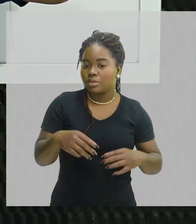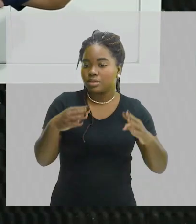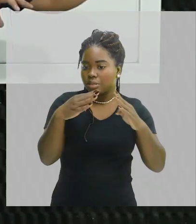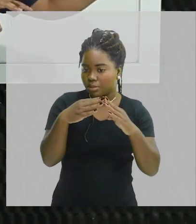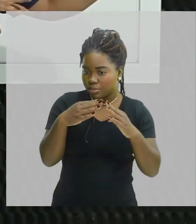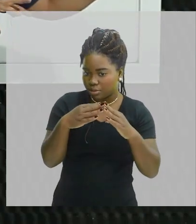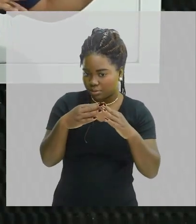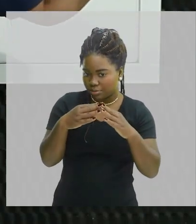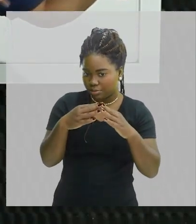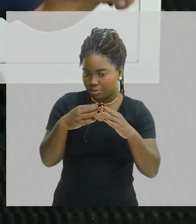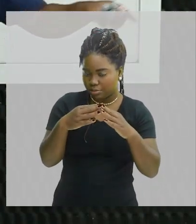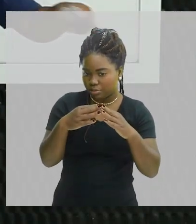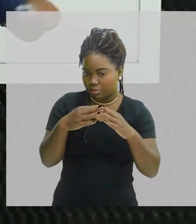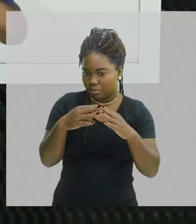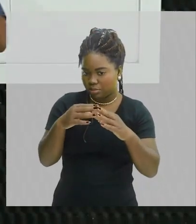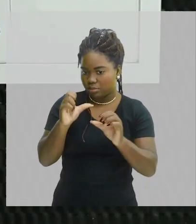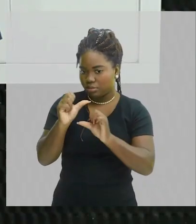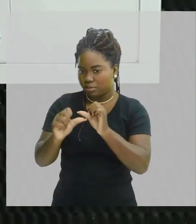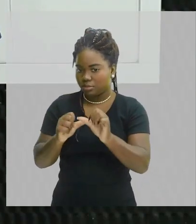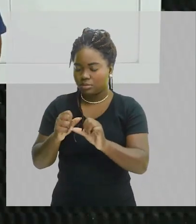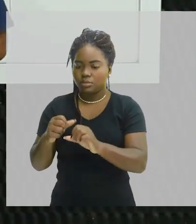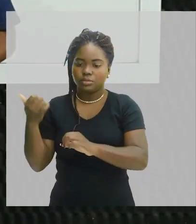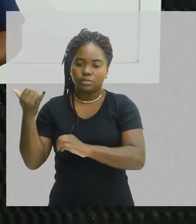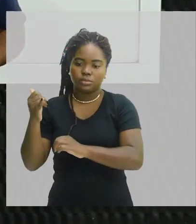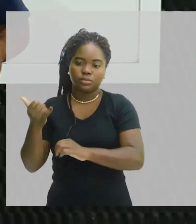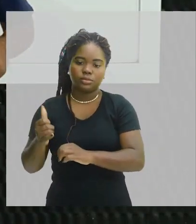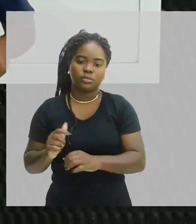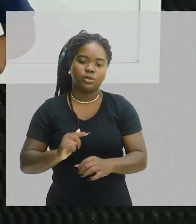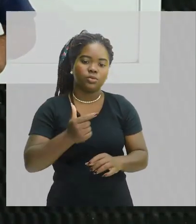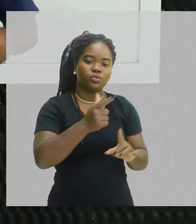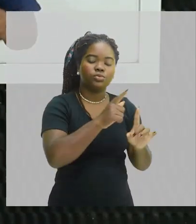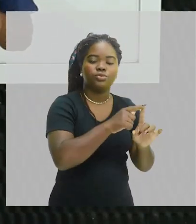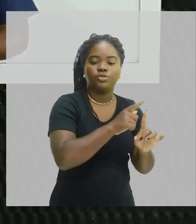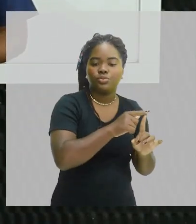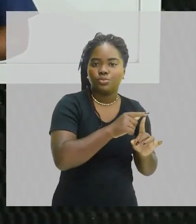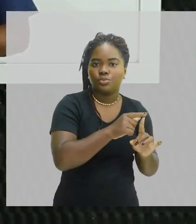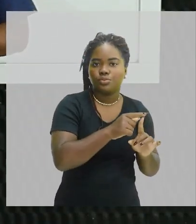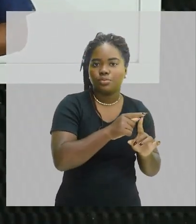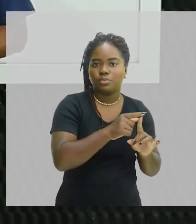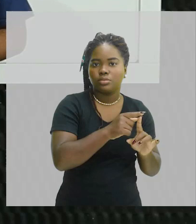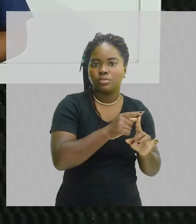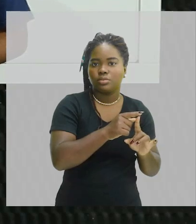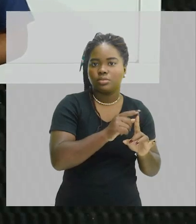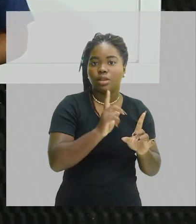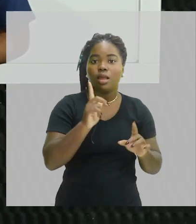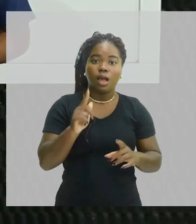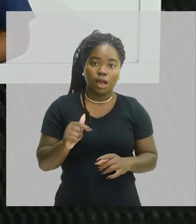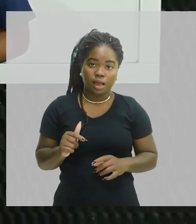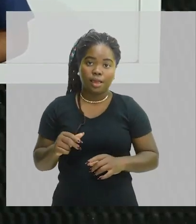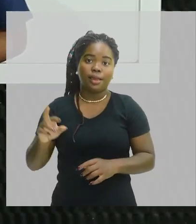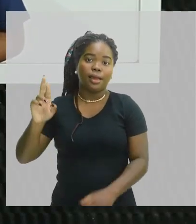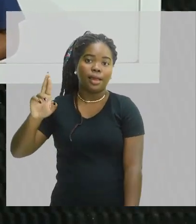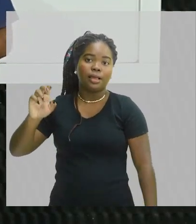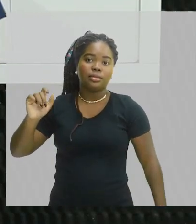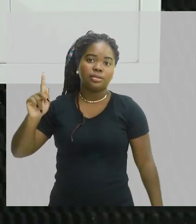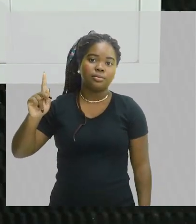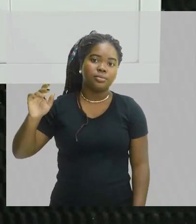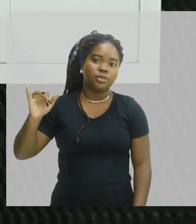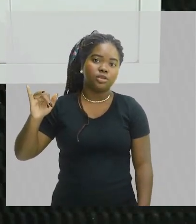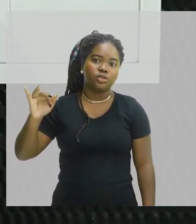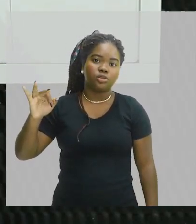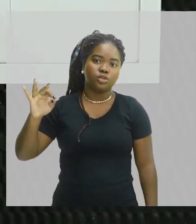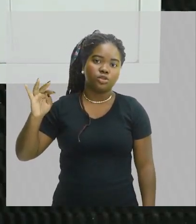energia elétrica em outro tipo de energia, certo? Esses são os receptores elétricos, tá